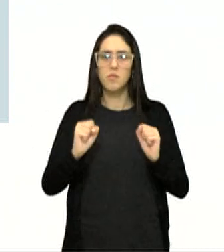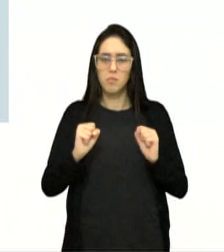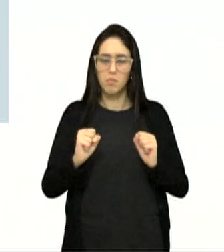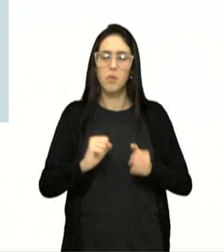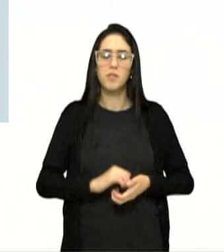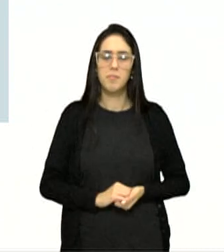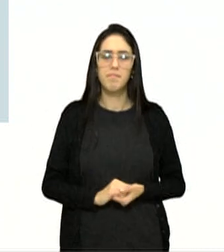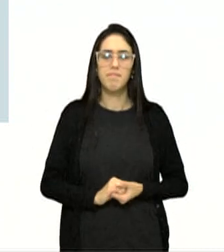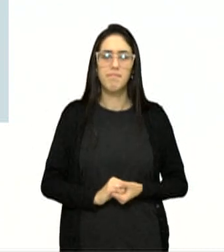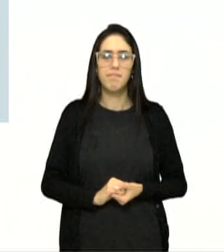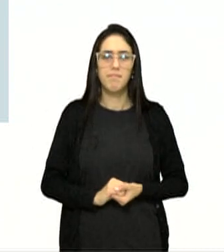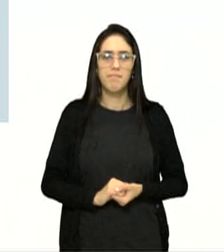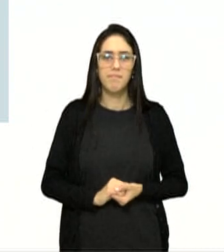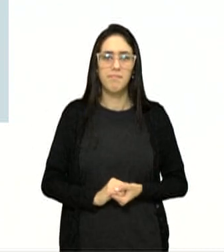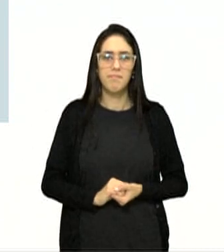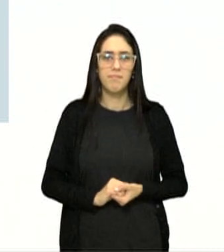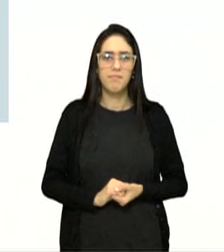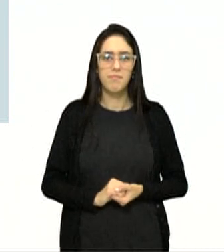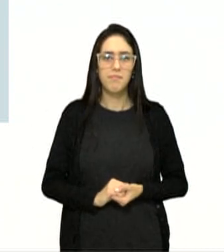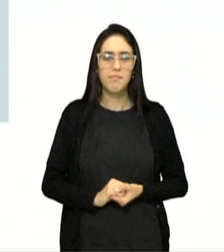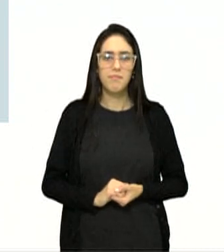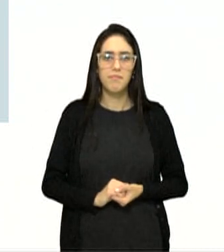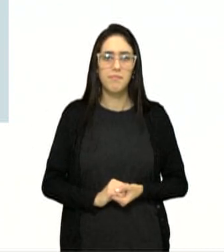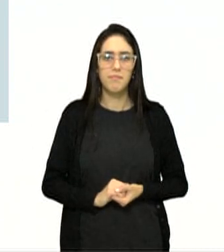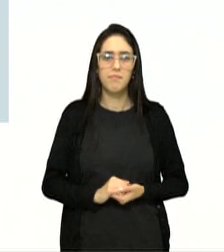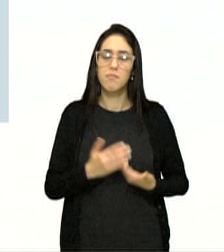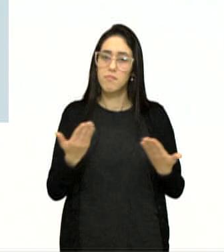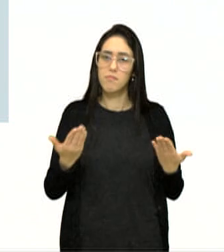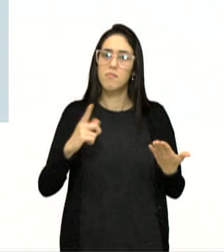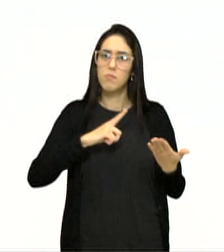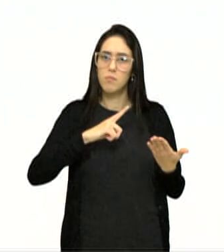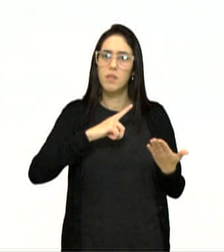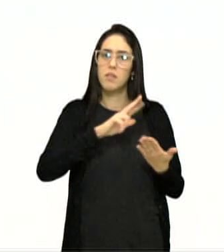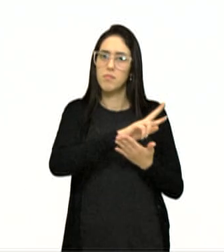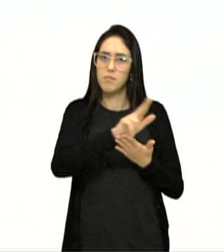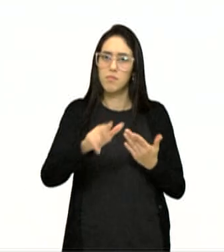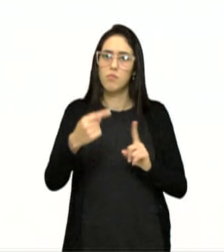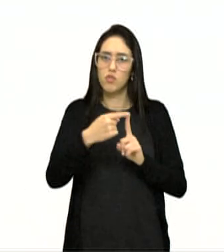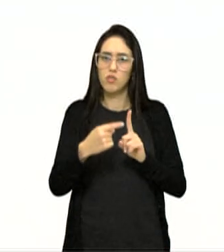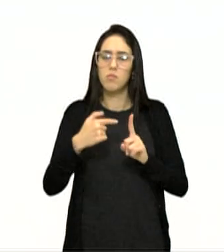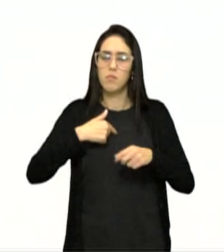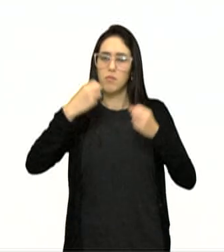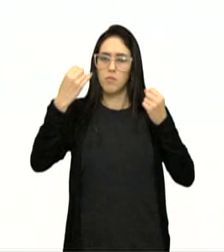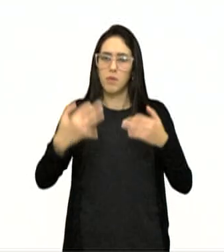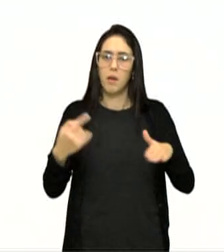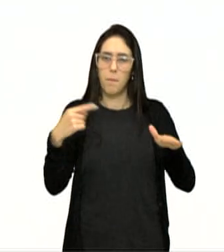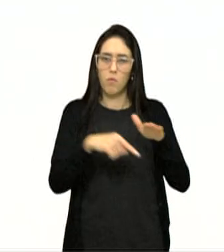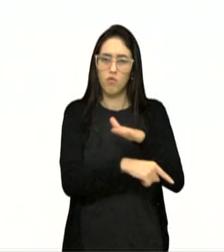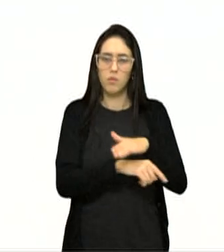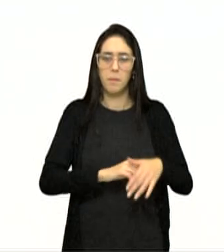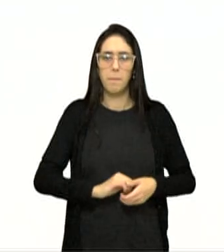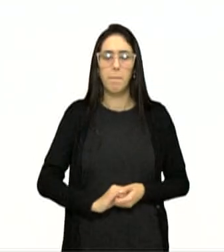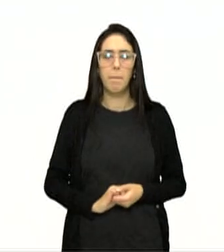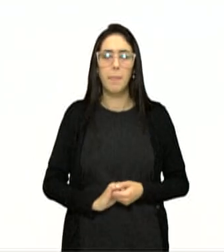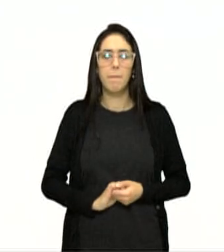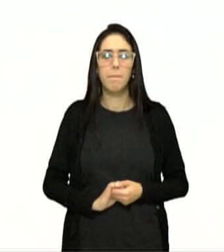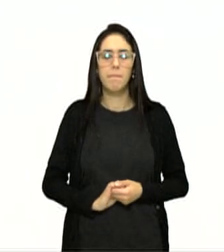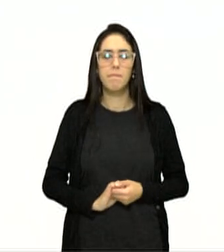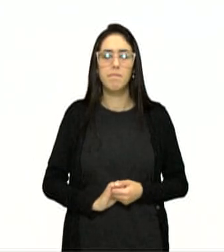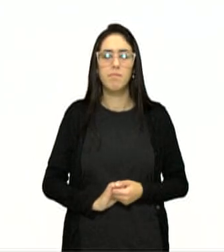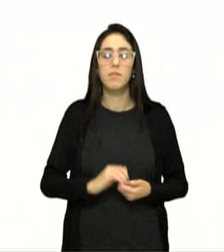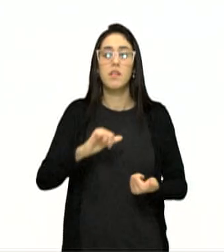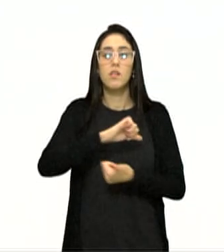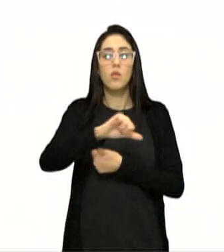inversão ou também a chamada translocação, tá? E aí a gente vai aprofundar em cada um deles aqui. Alterações estruturais,